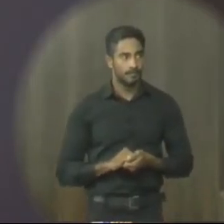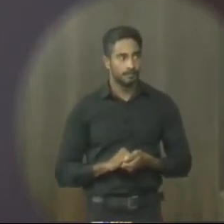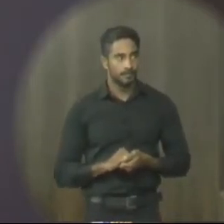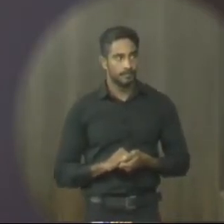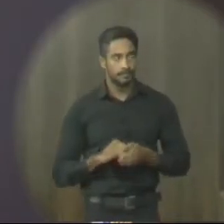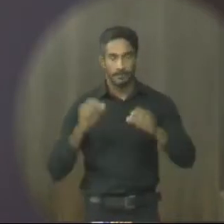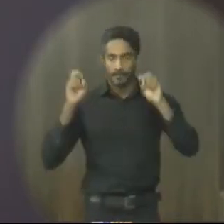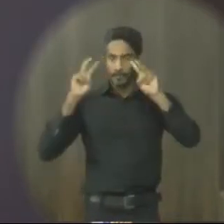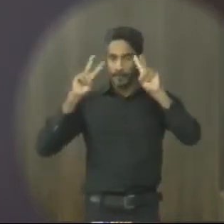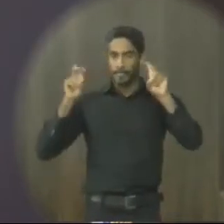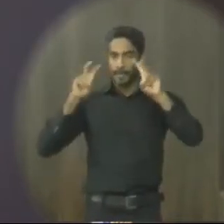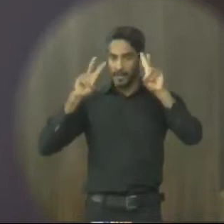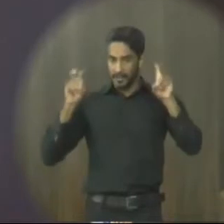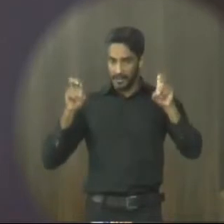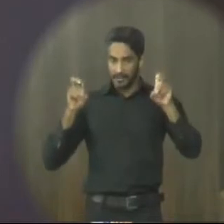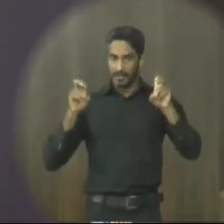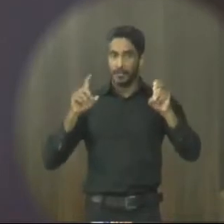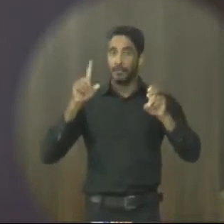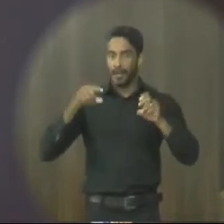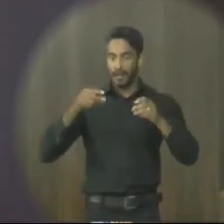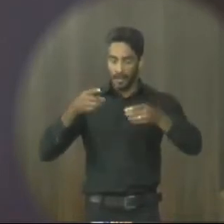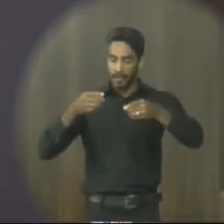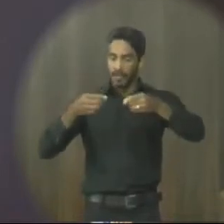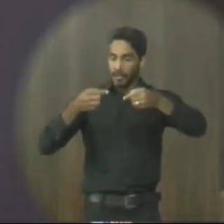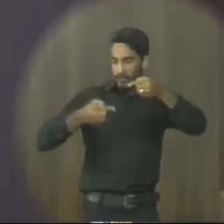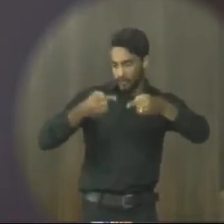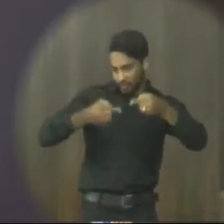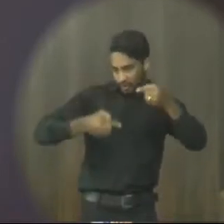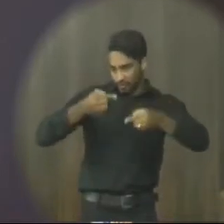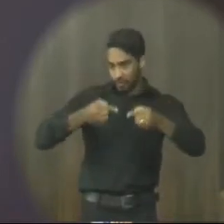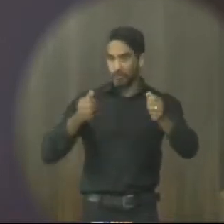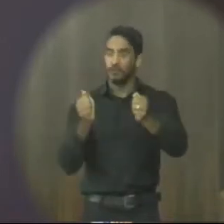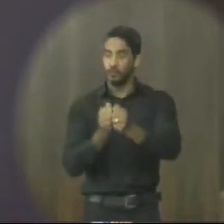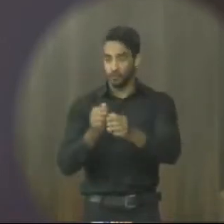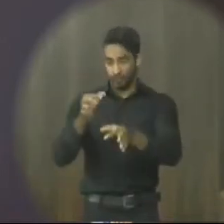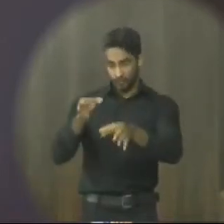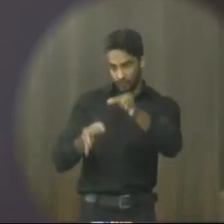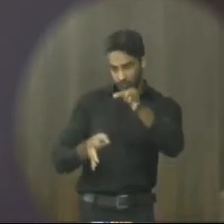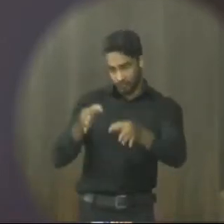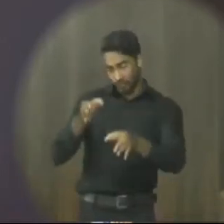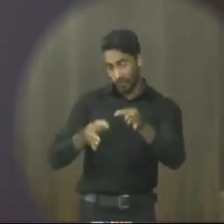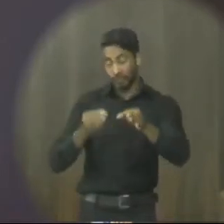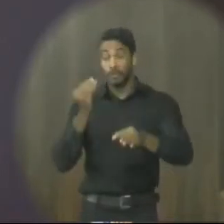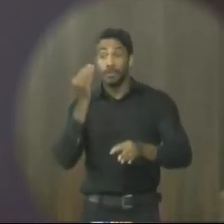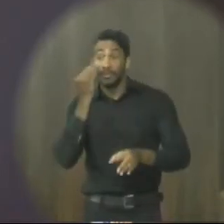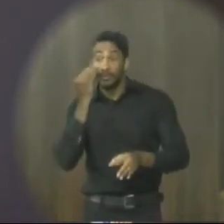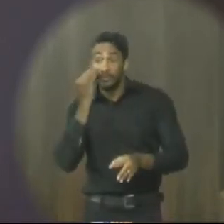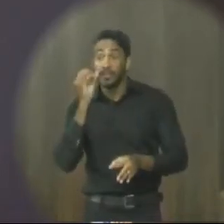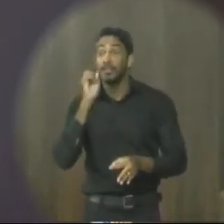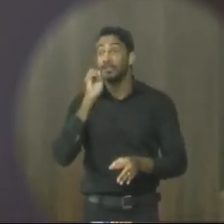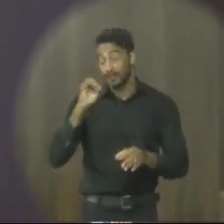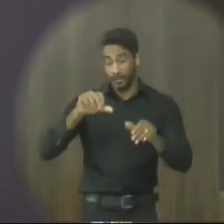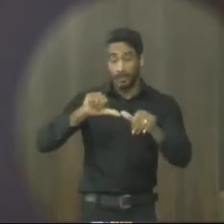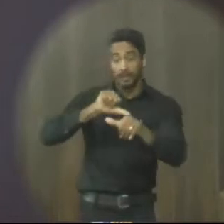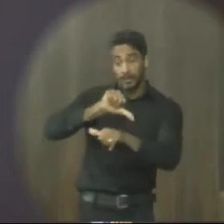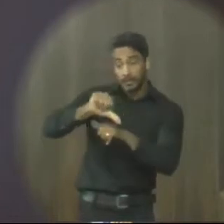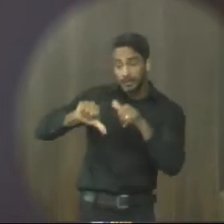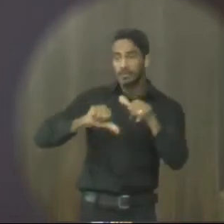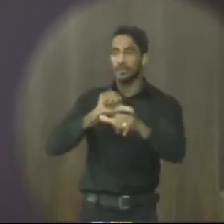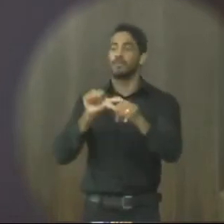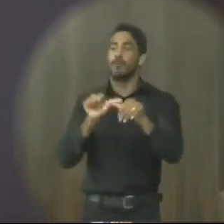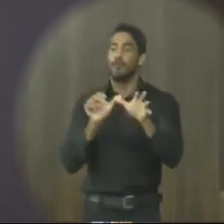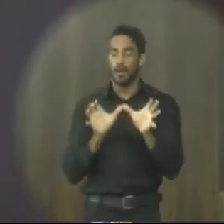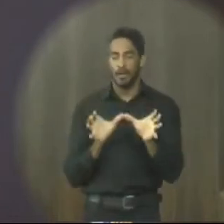Esse assunto será discutido junto ao setor jurídico, né? A gente vê a possibilidade de se transformar